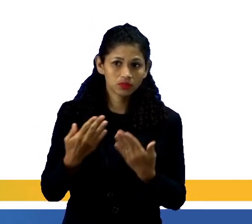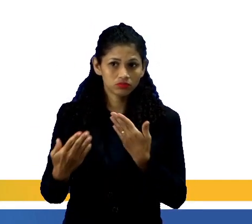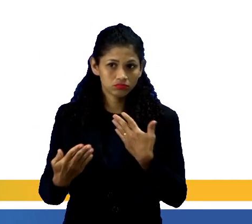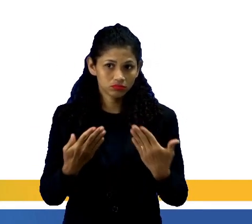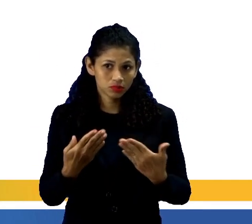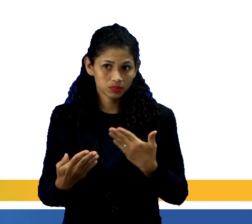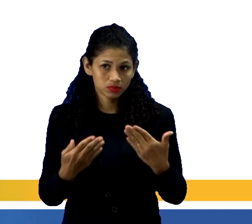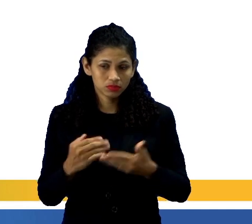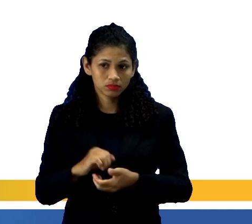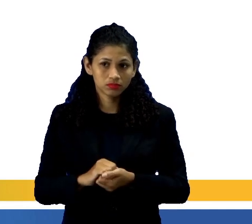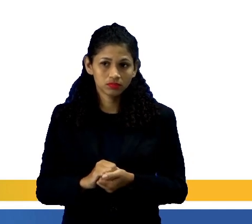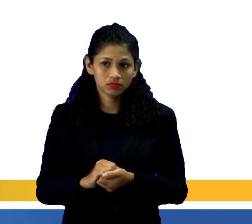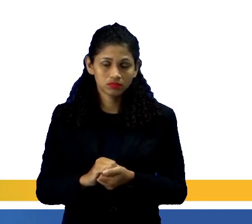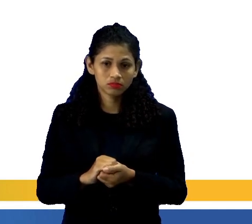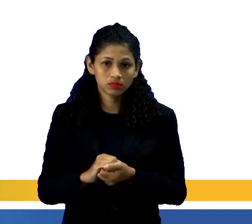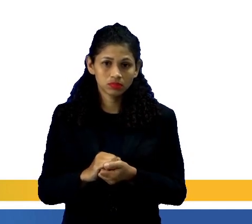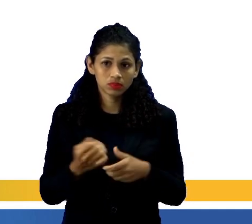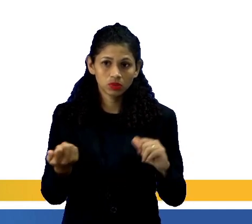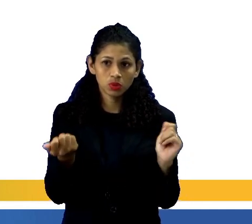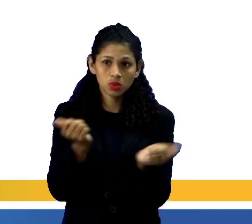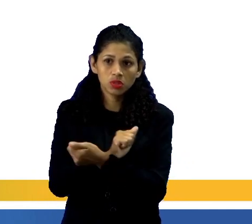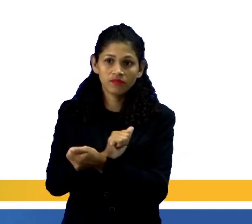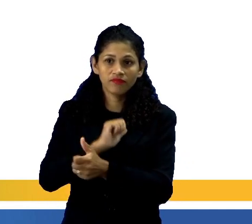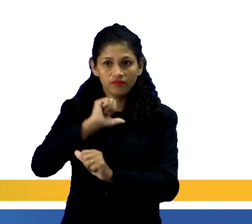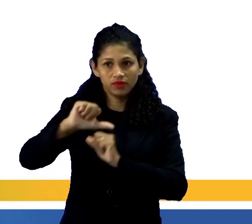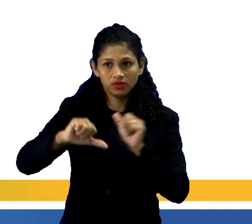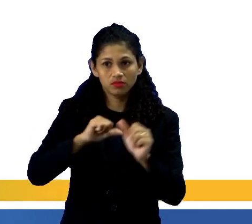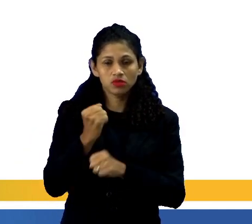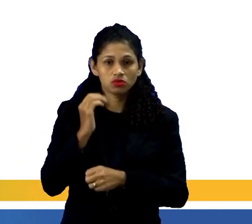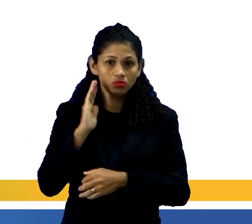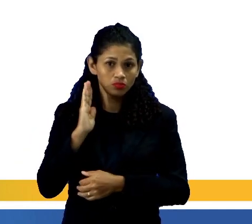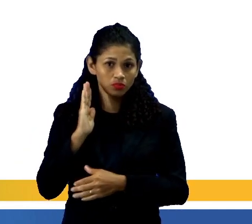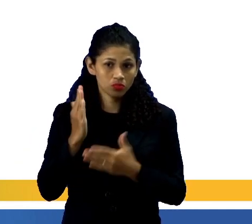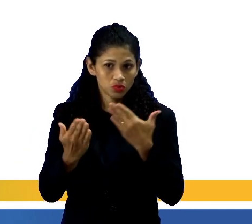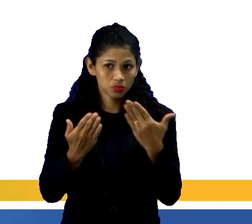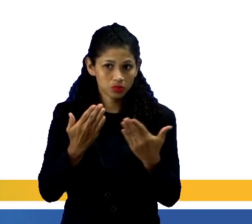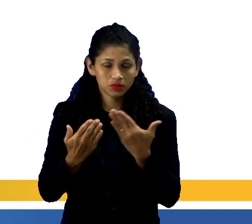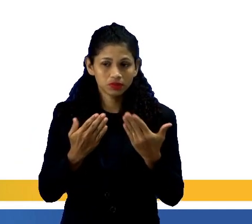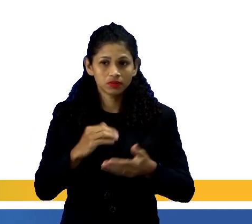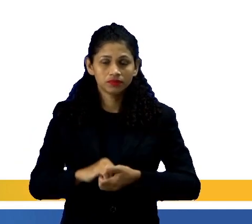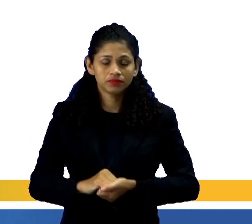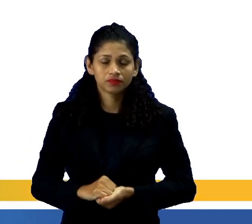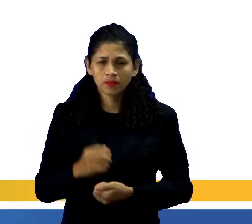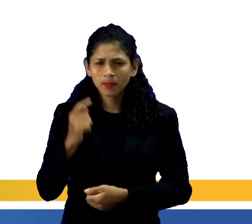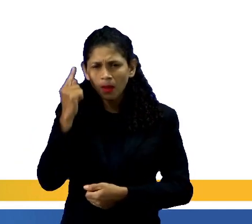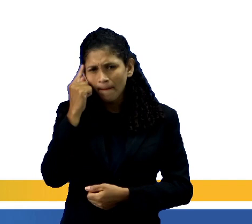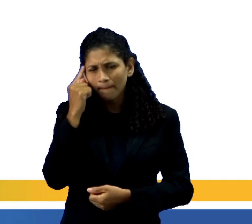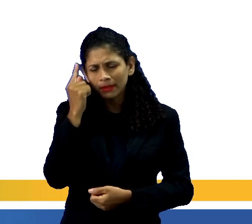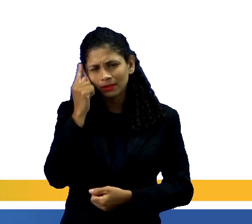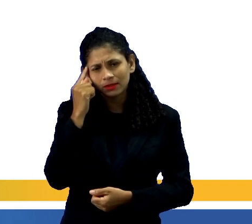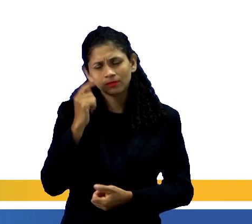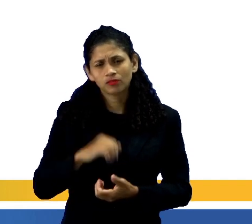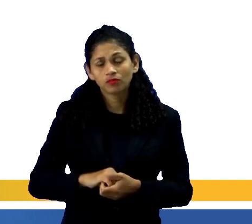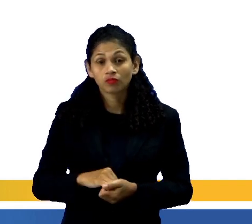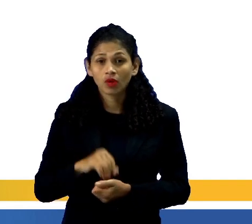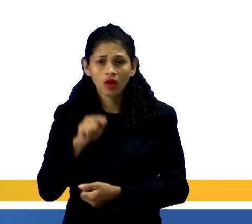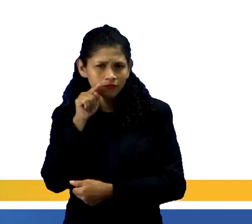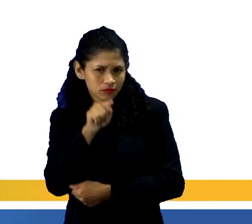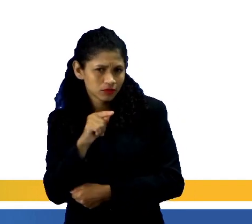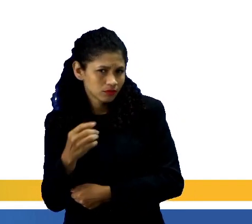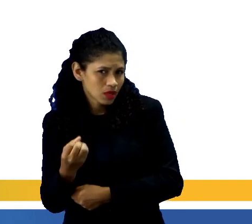letra D, inversamente proporcionais. Vamos imaginar a seguinte situação: você vai fazer uma